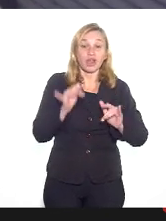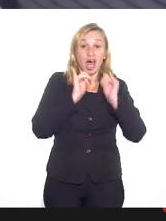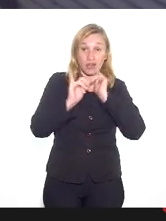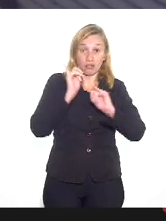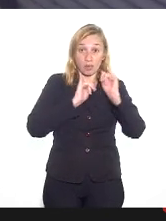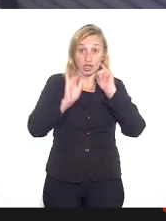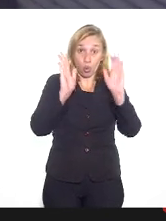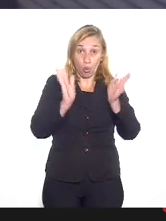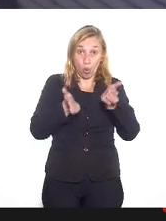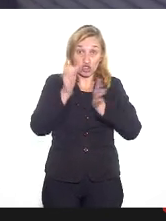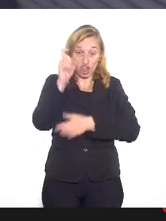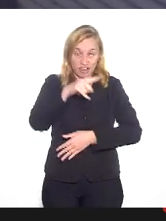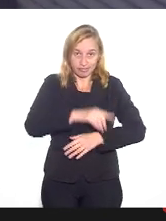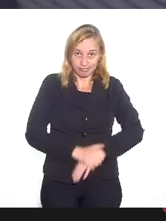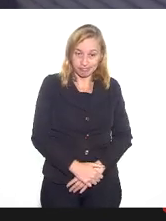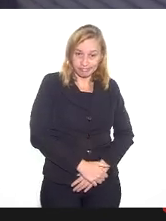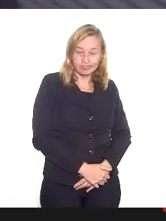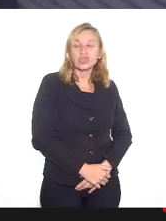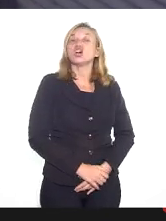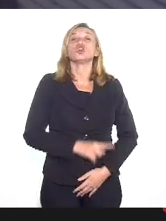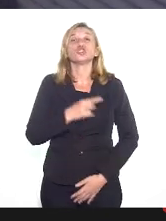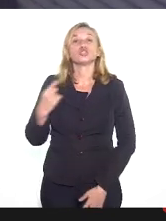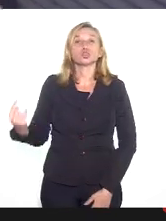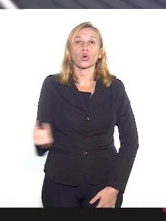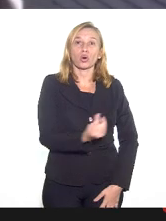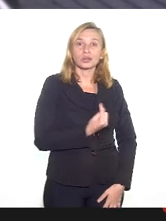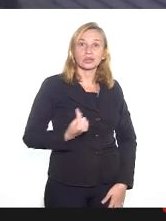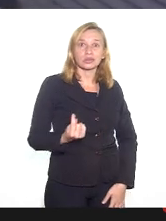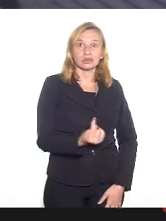informação hoje é que nós estamos